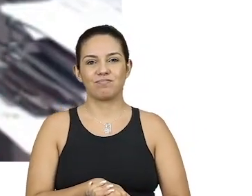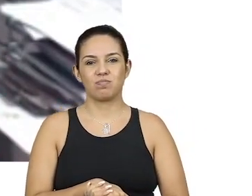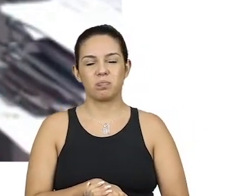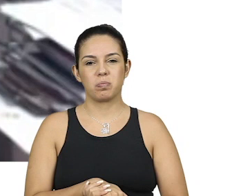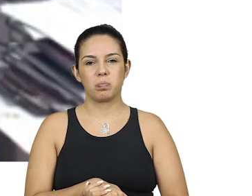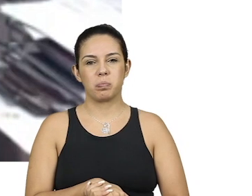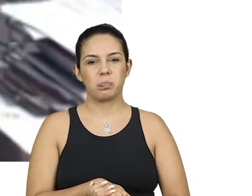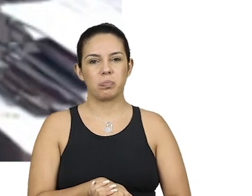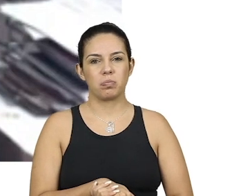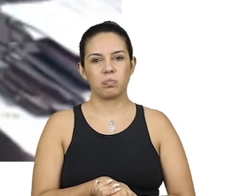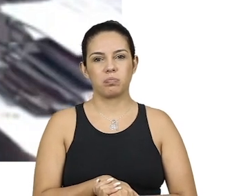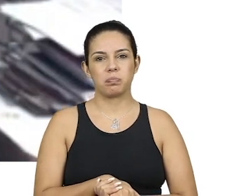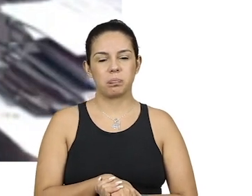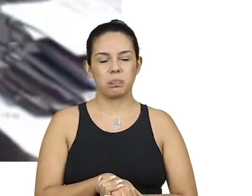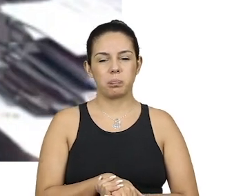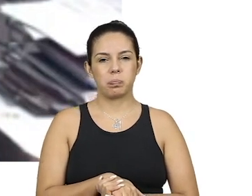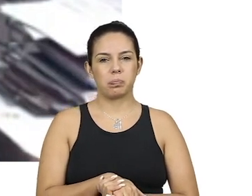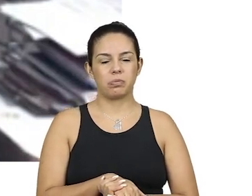do Volkswagen,